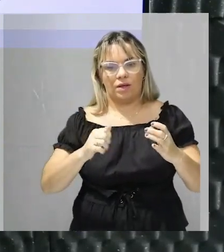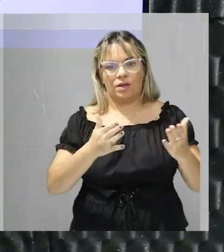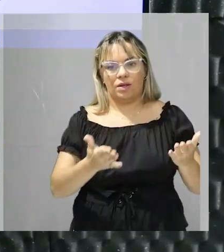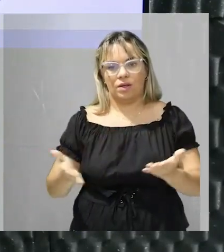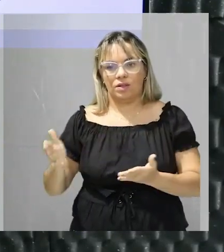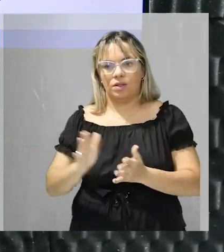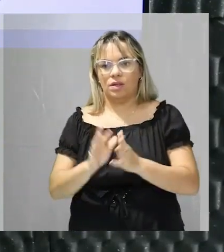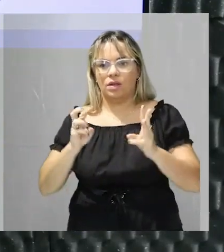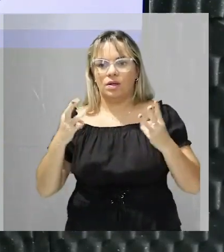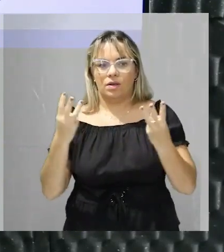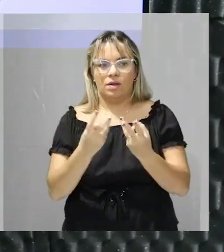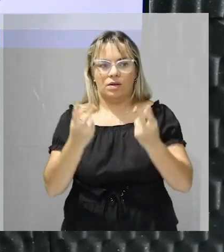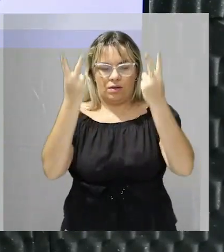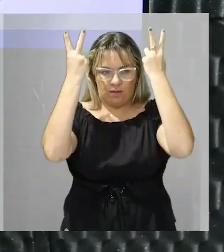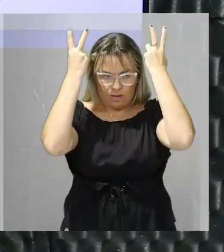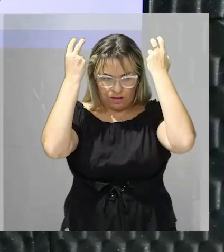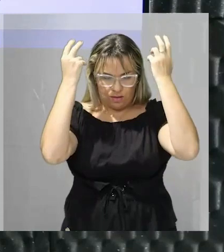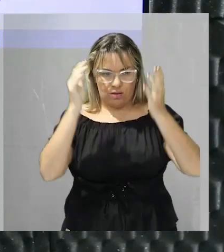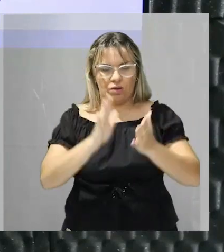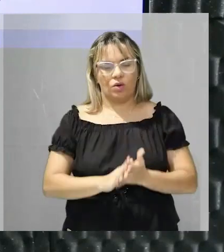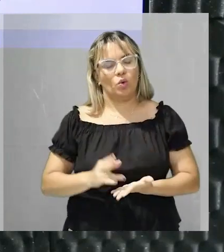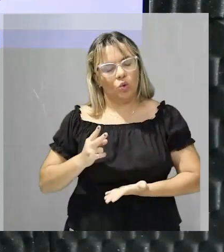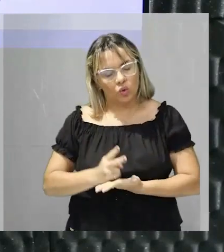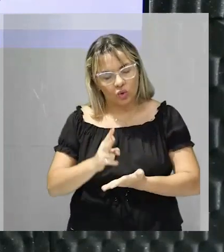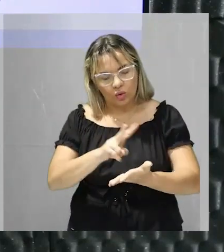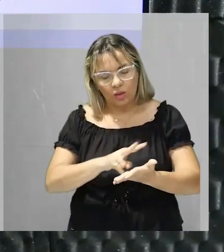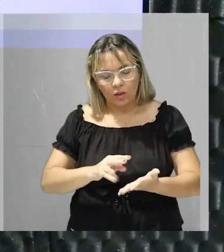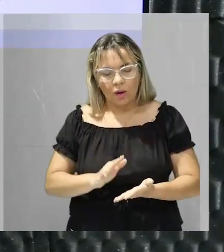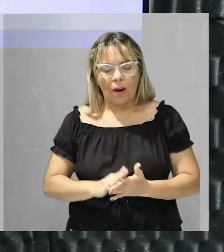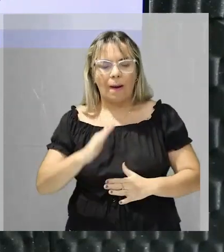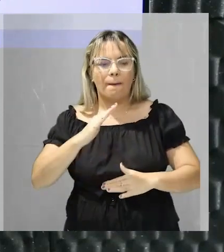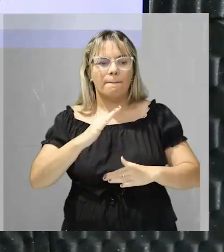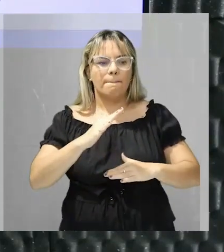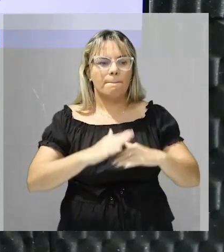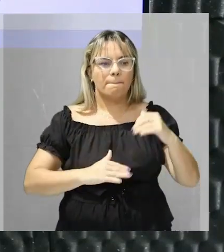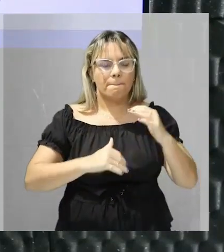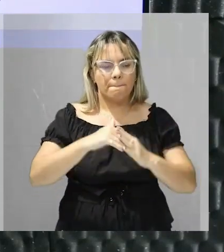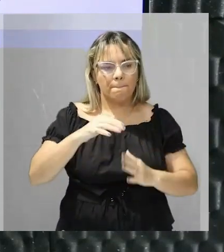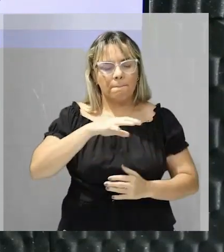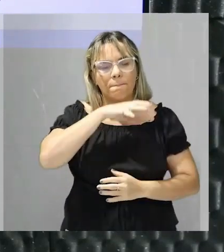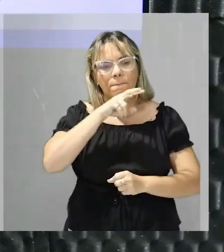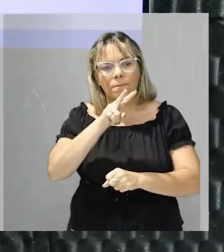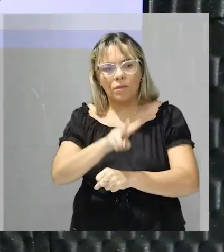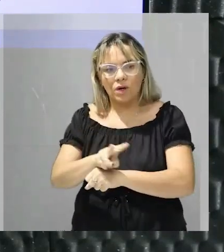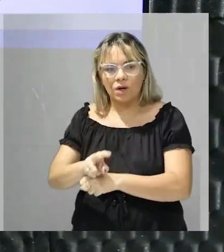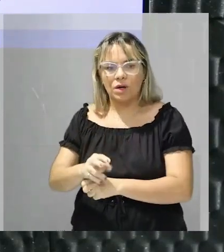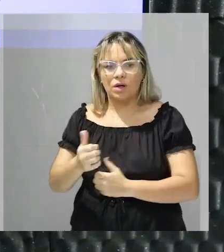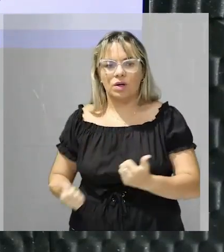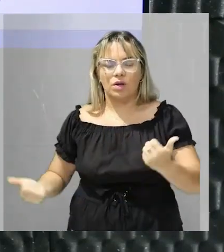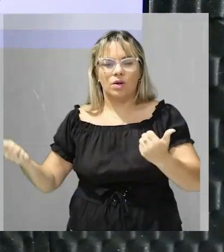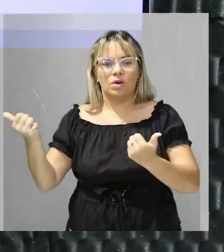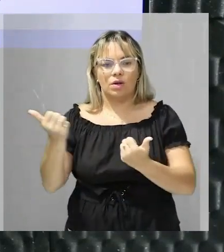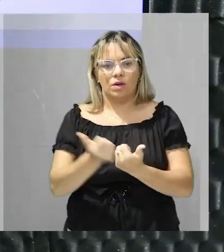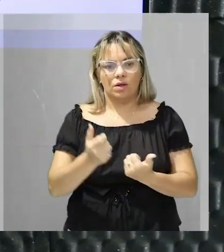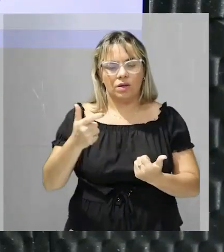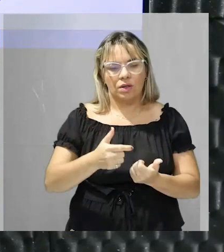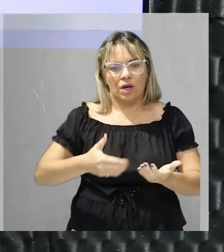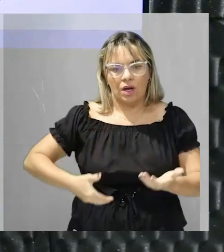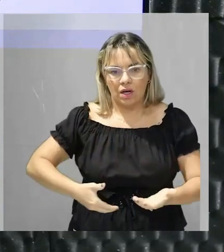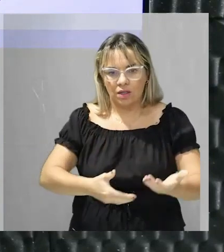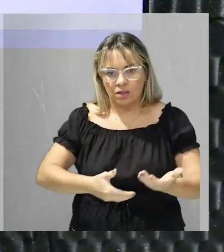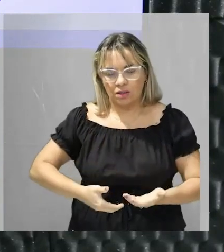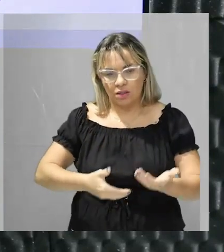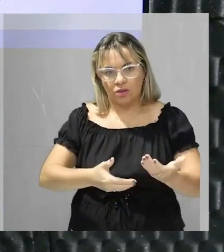aí o zootecnista substituirá a ração que vinha utilizando pela Nova